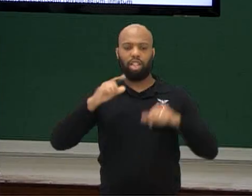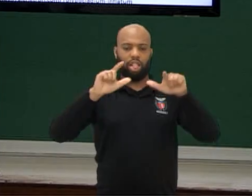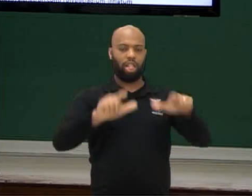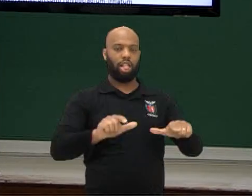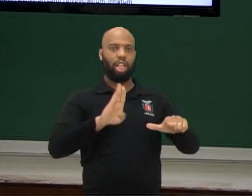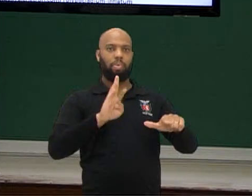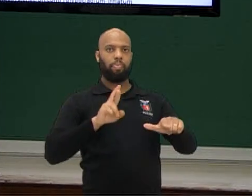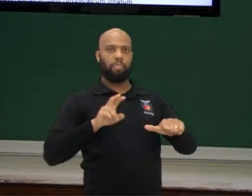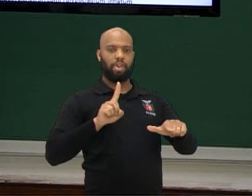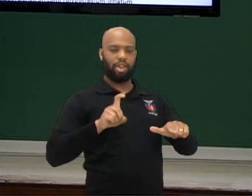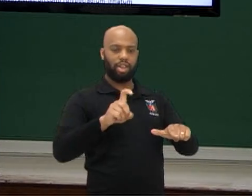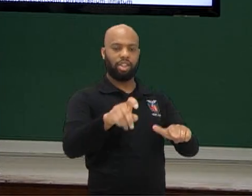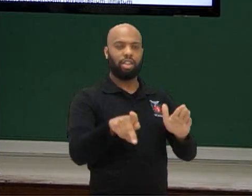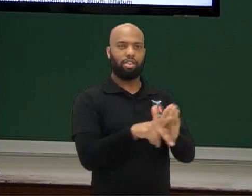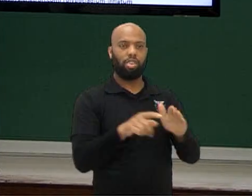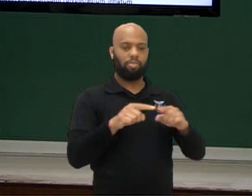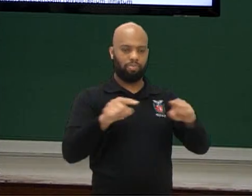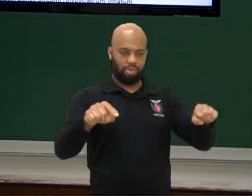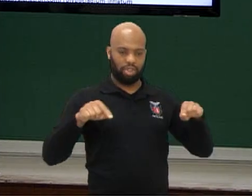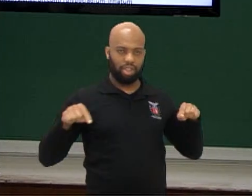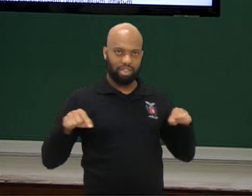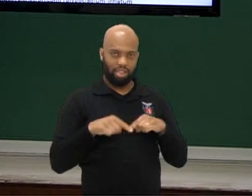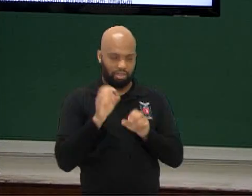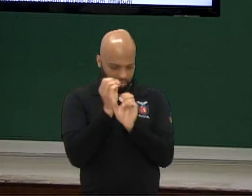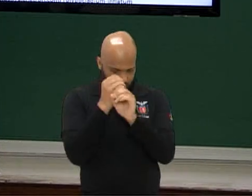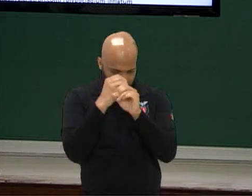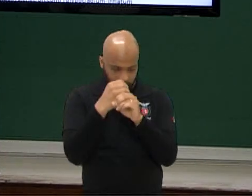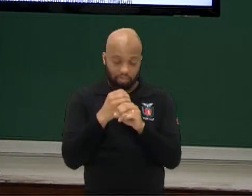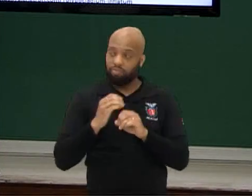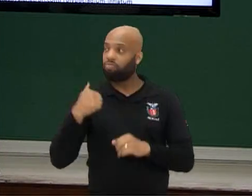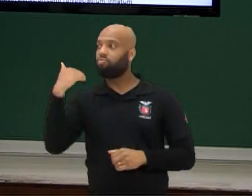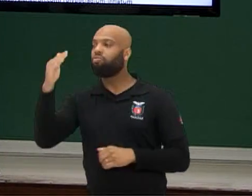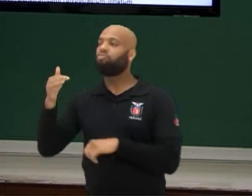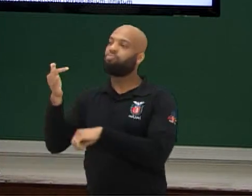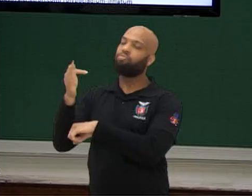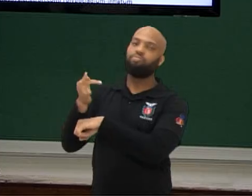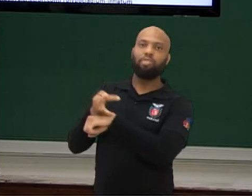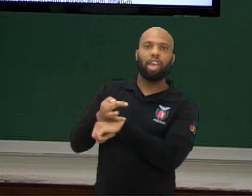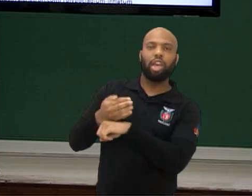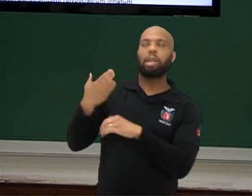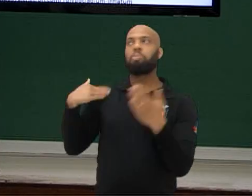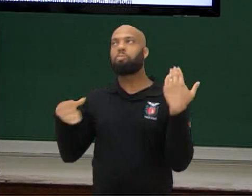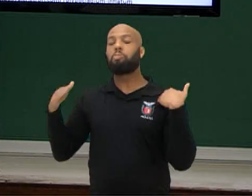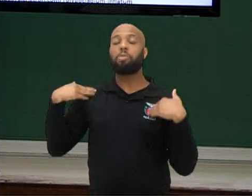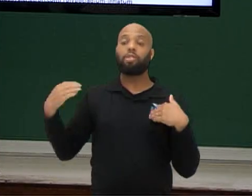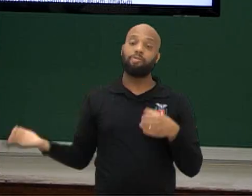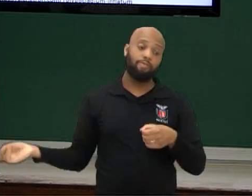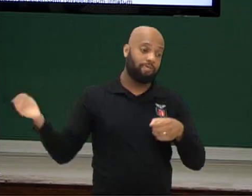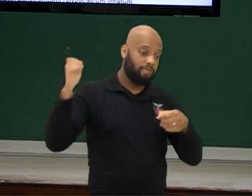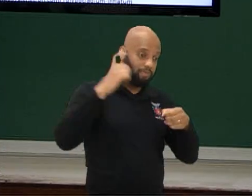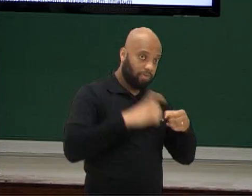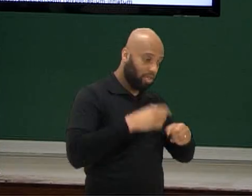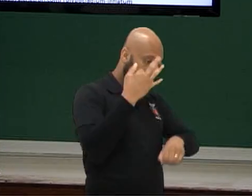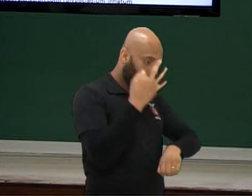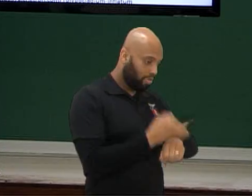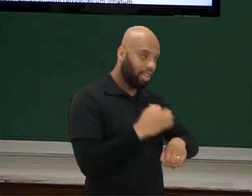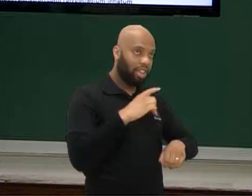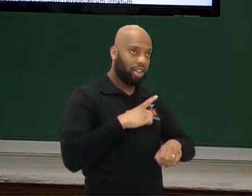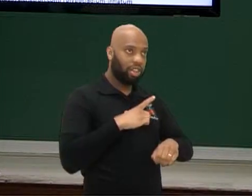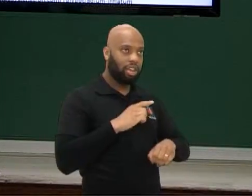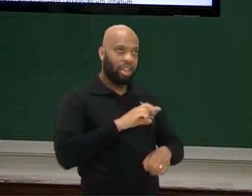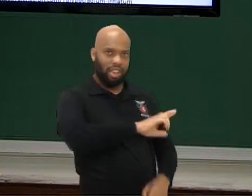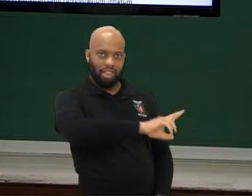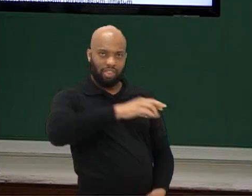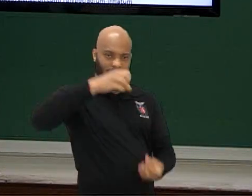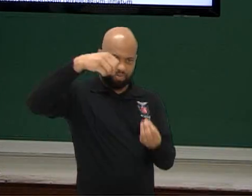cheia de bactérias na bancada do seu laboratório? E foi para as férias e esqueceu lá. Quando ele voltou das férias, lembra que estava cheio